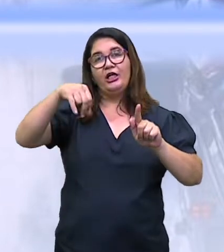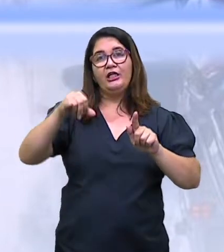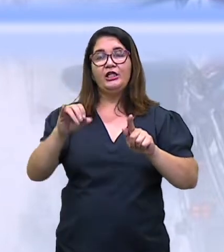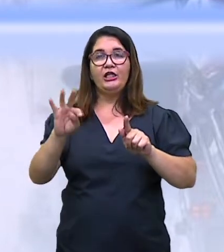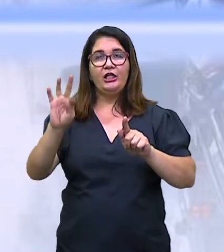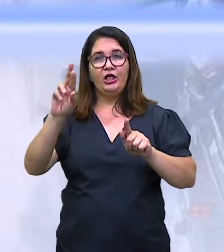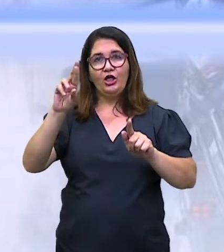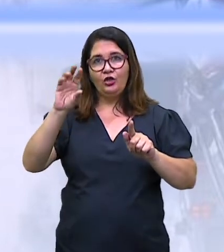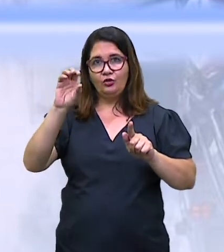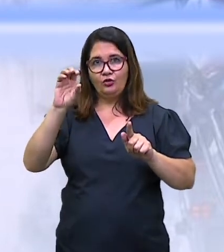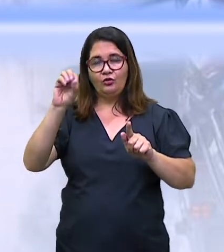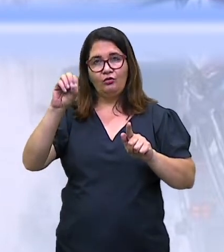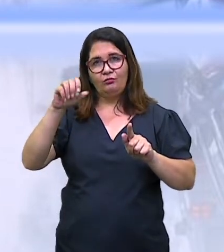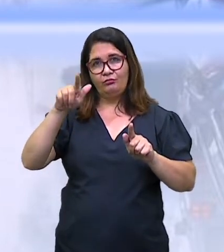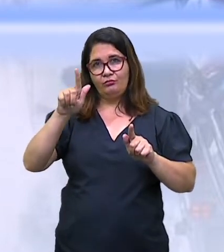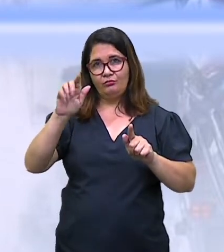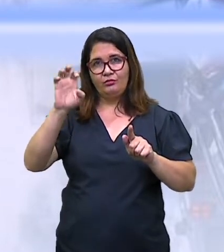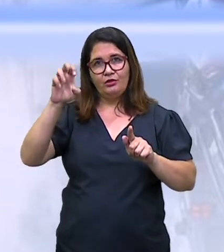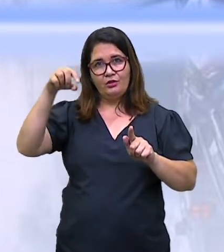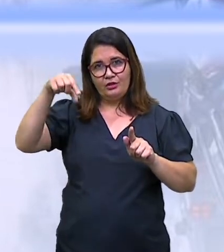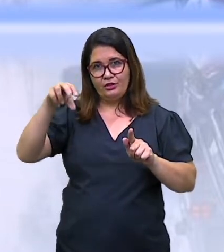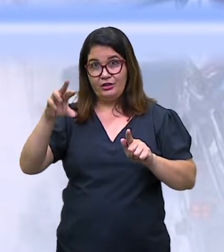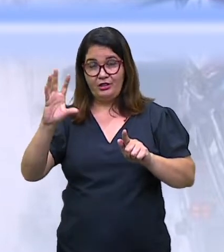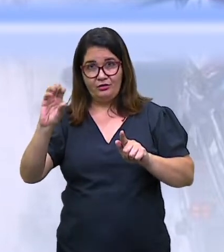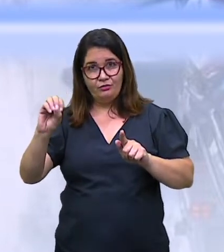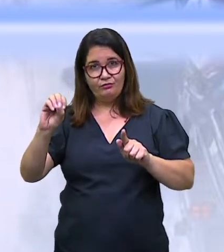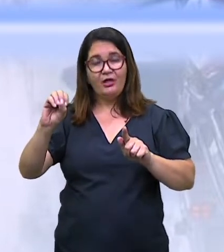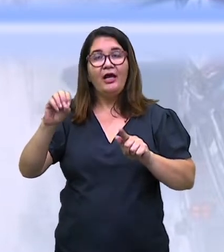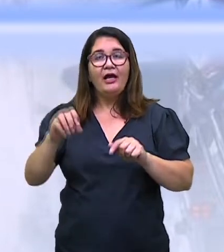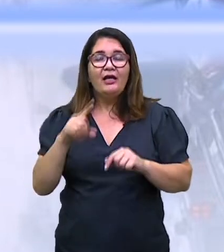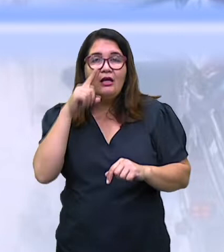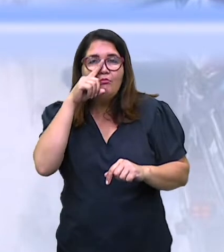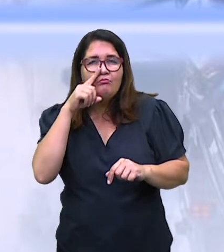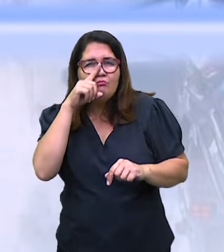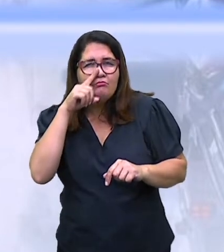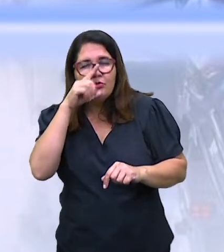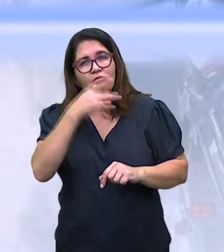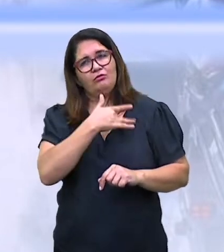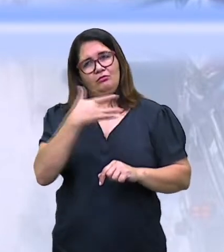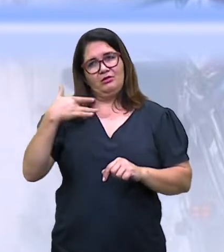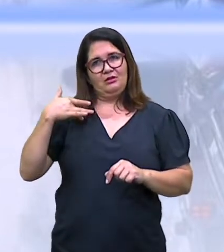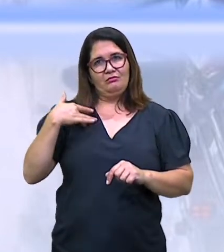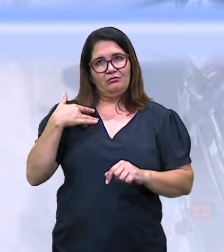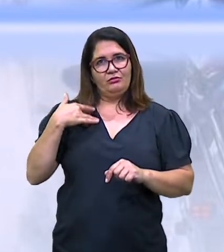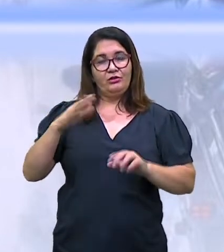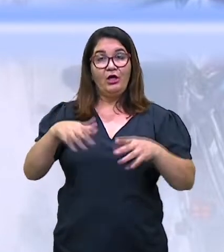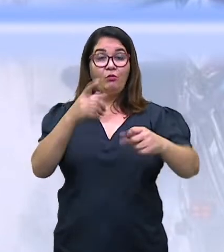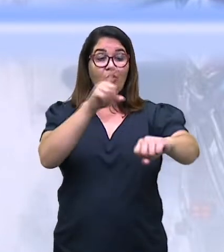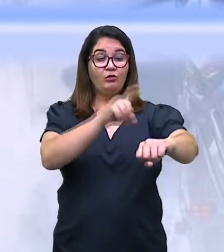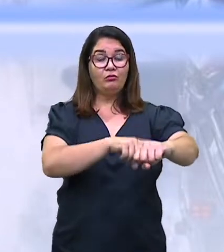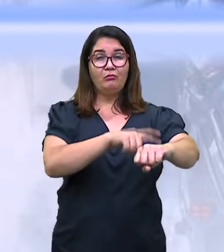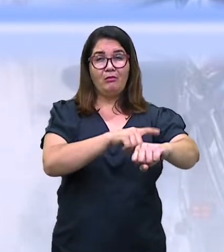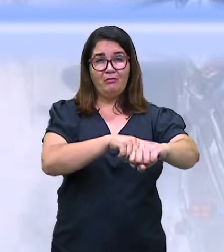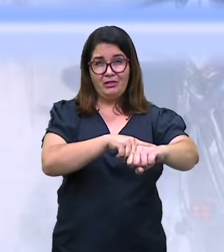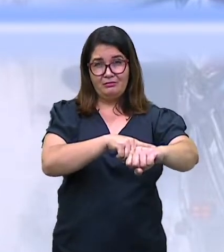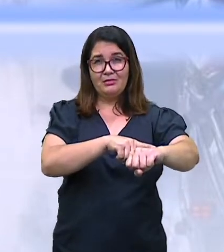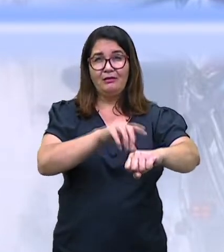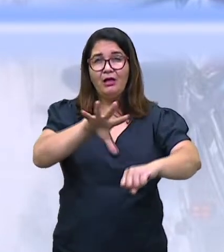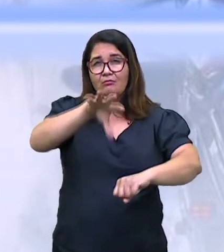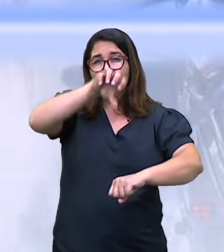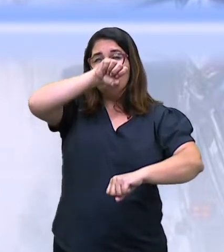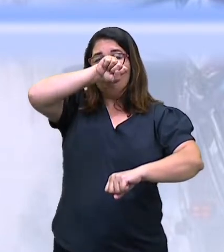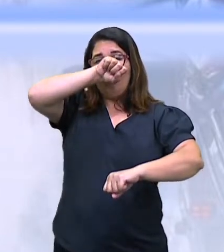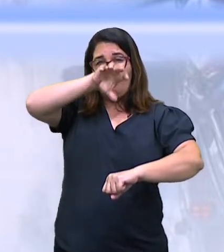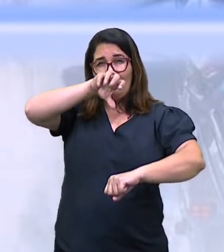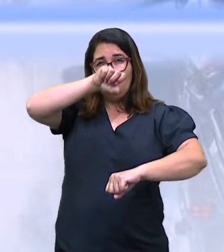eles contribuem para esse tipo de poluição. O que vai acontecer? Pode acontecer irritação de mucosa, né,